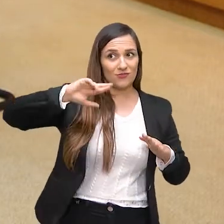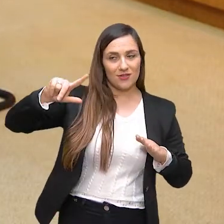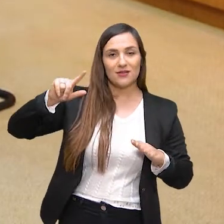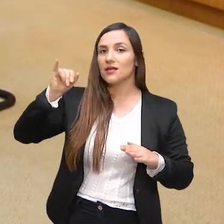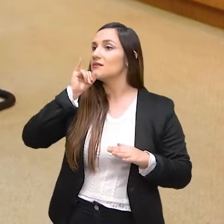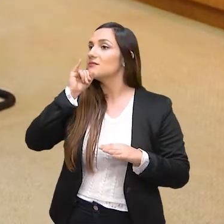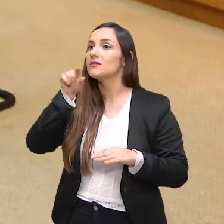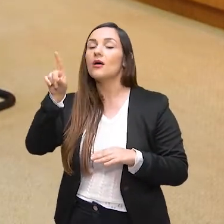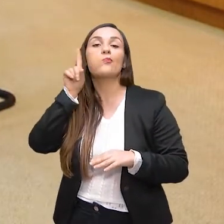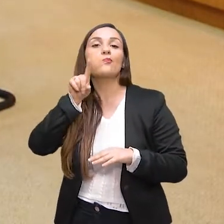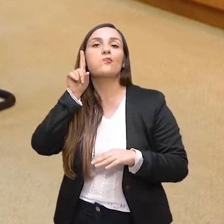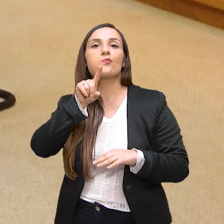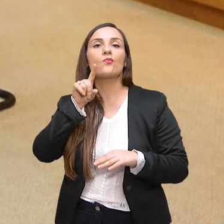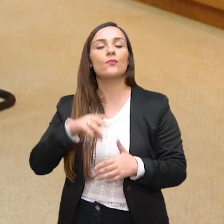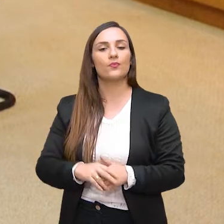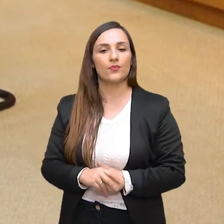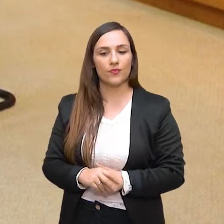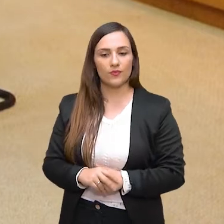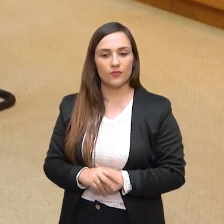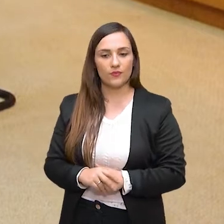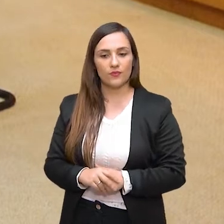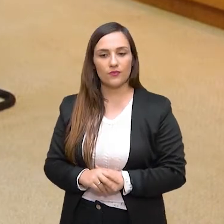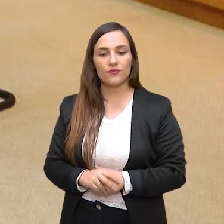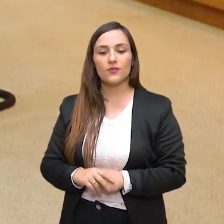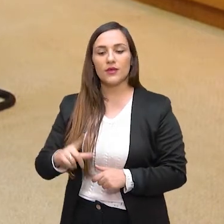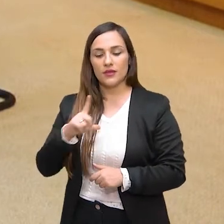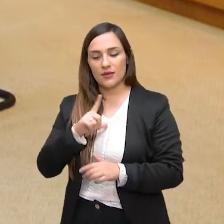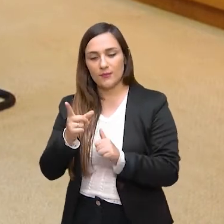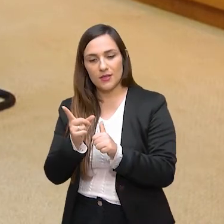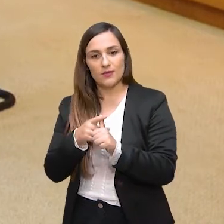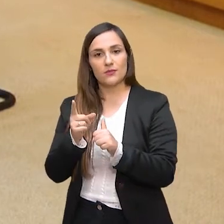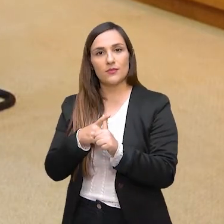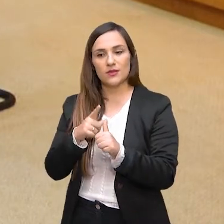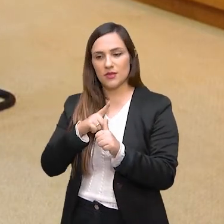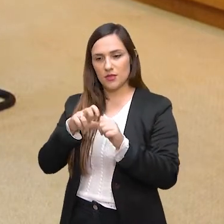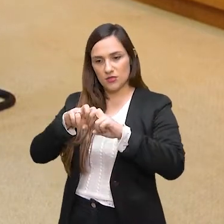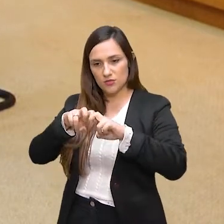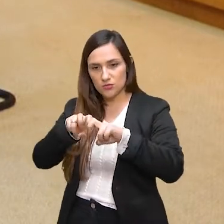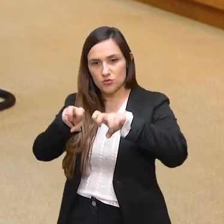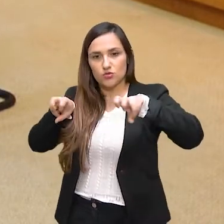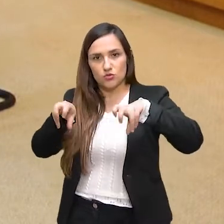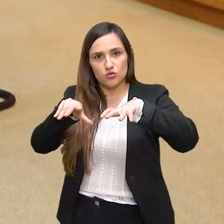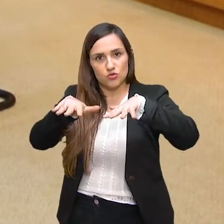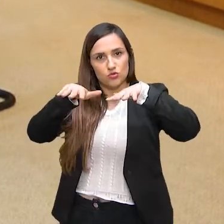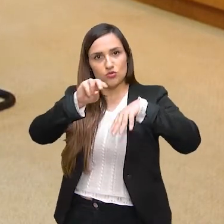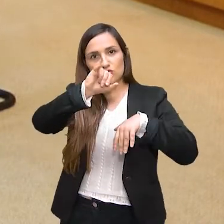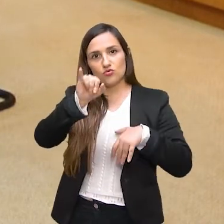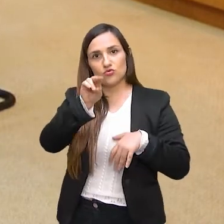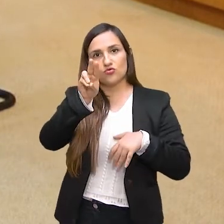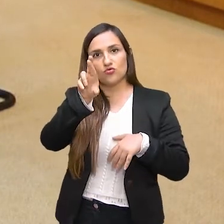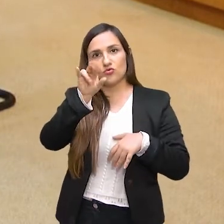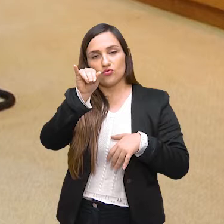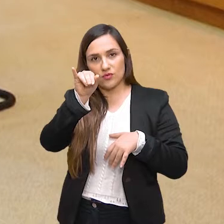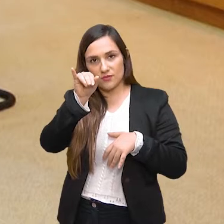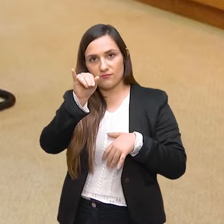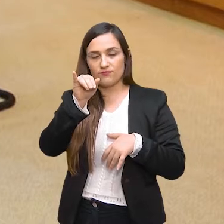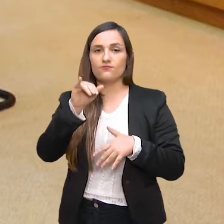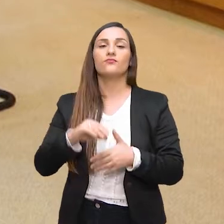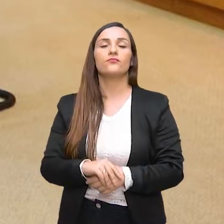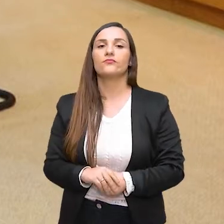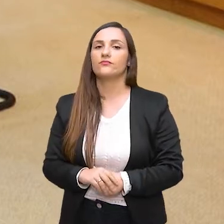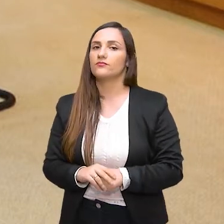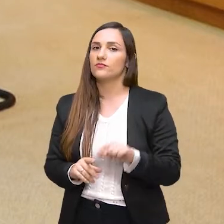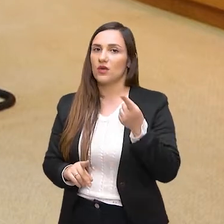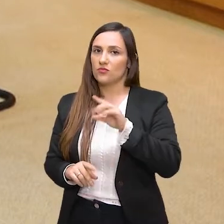diferente dos Estados Unidos, por exemplo, onde há uma fase inicial perante um júri, onde se admite a